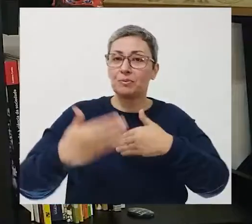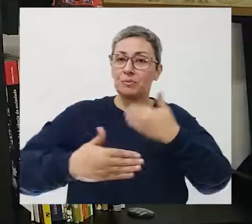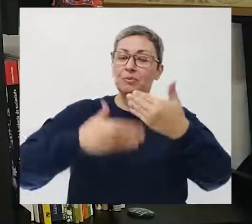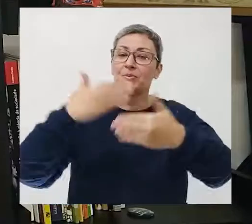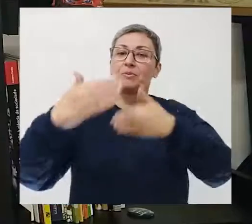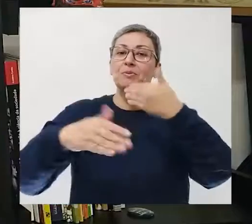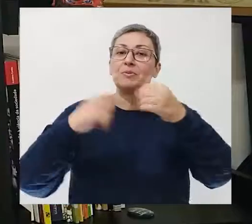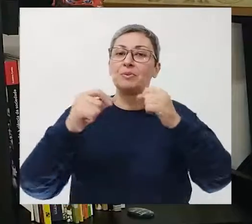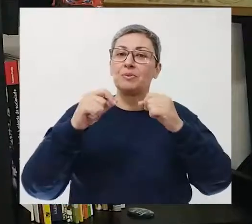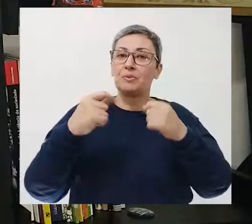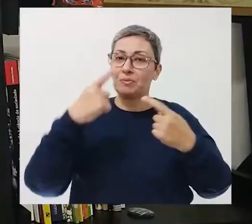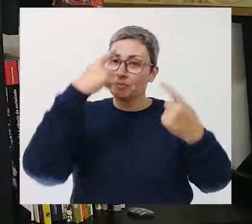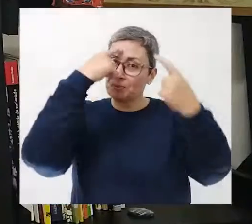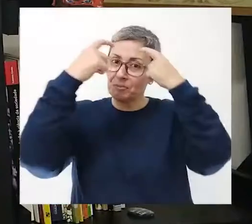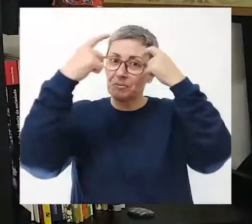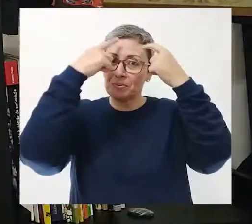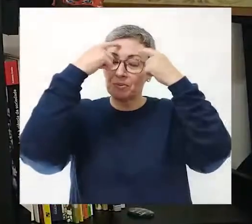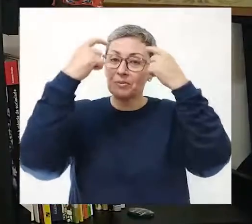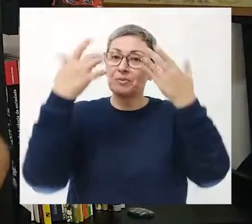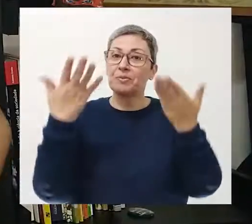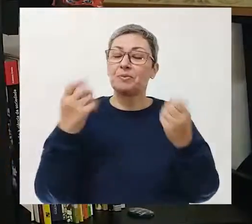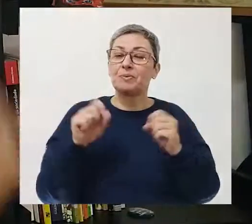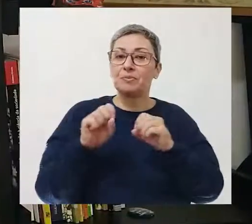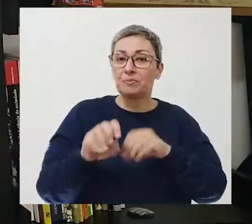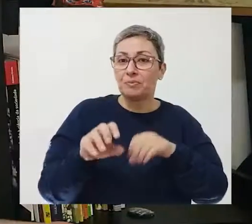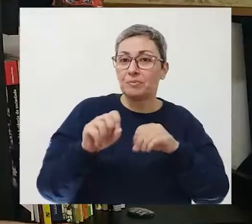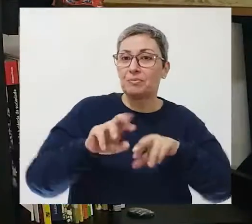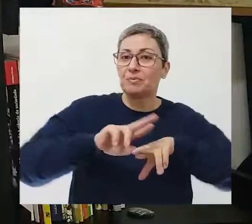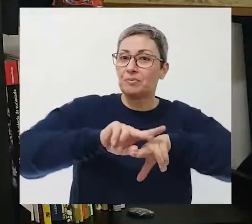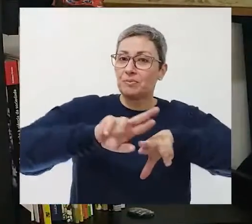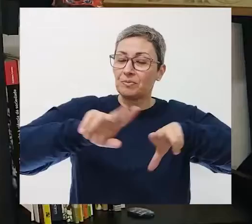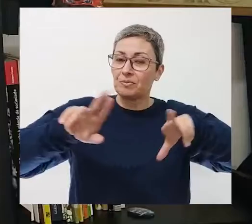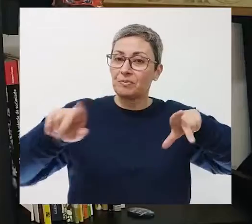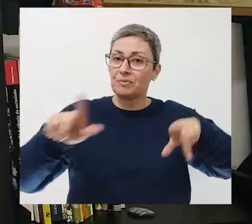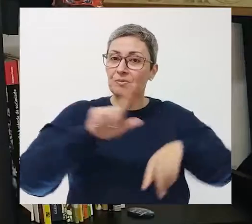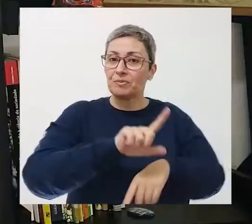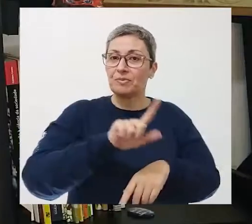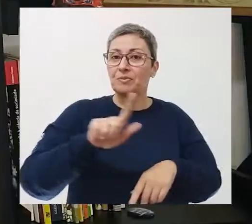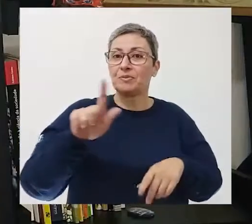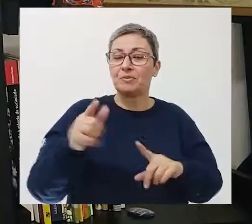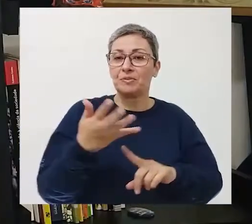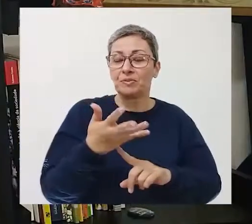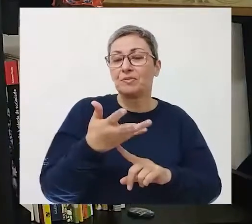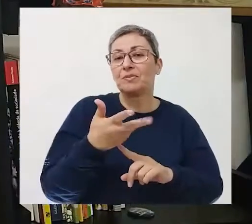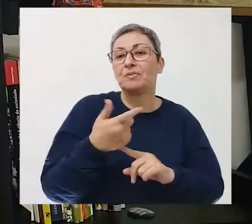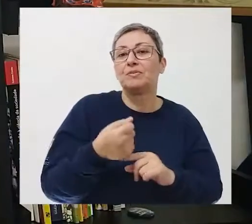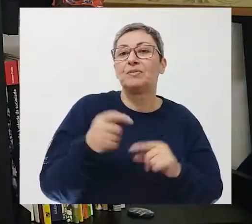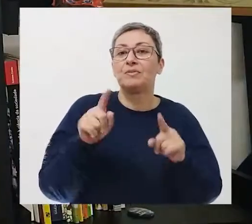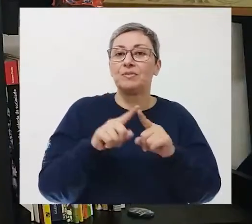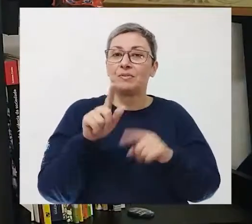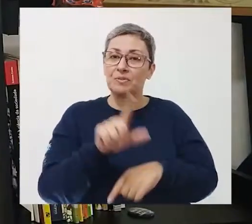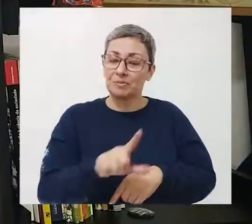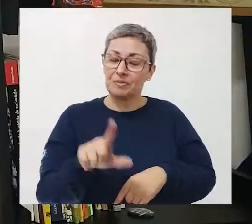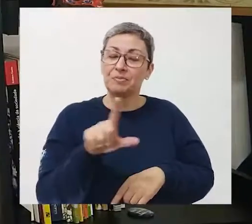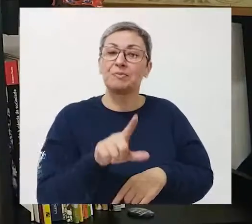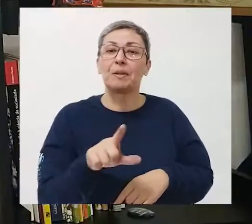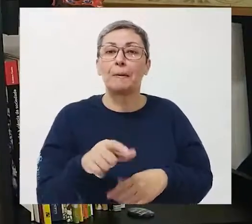a criatividade mediante o ensino das suas diversas linguagens artísticas e